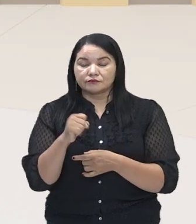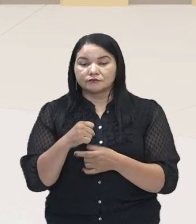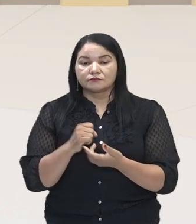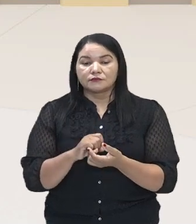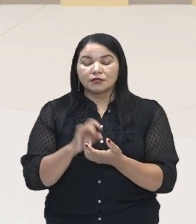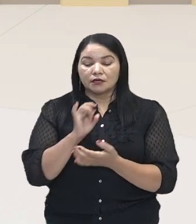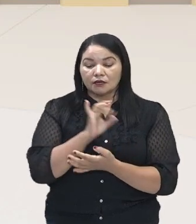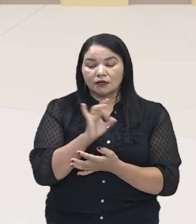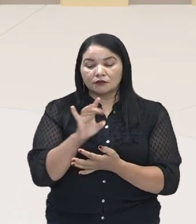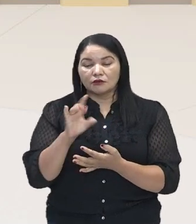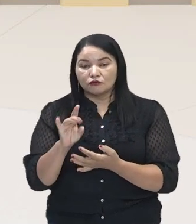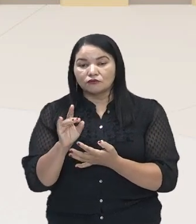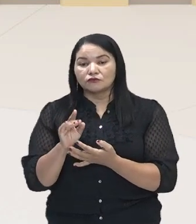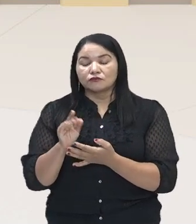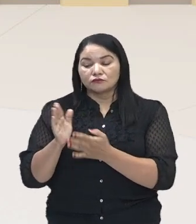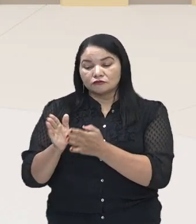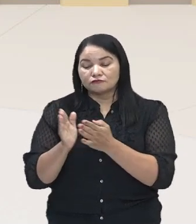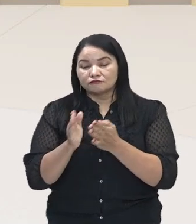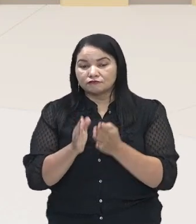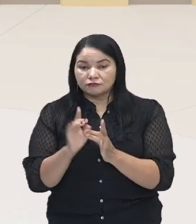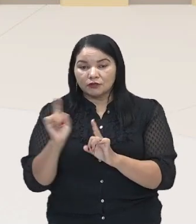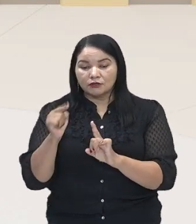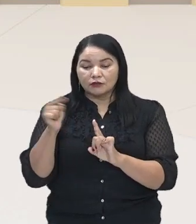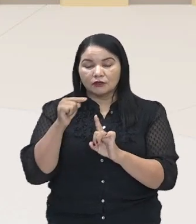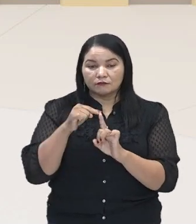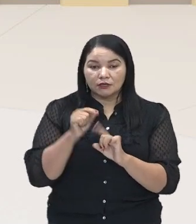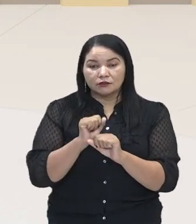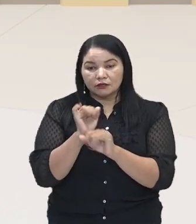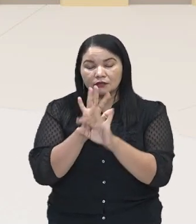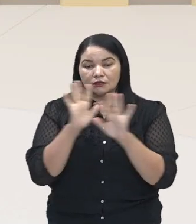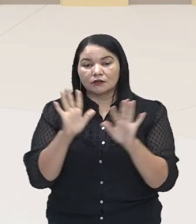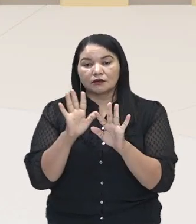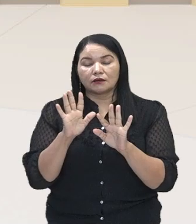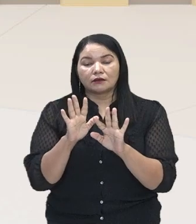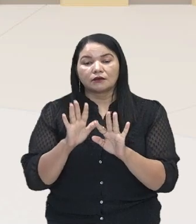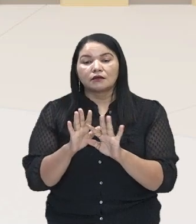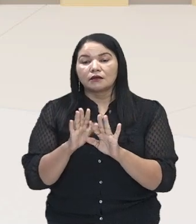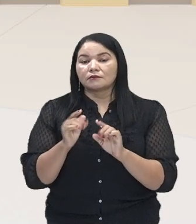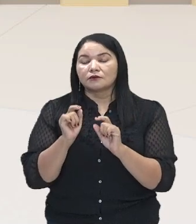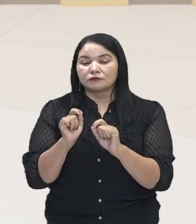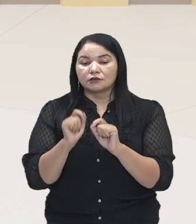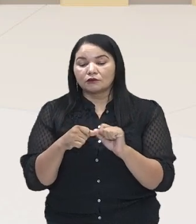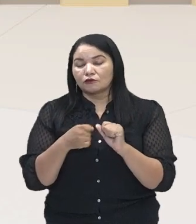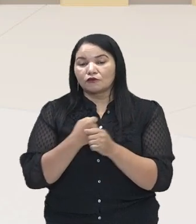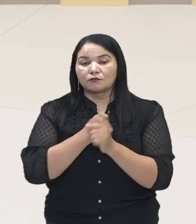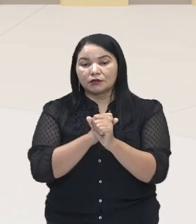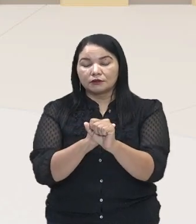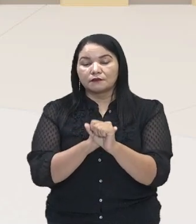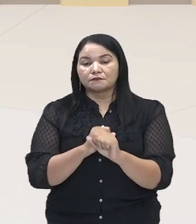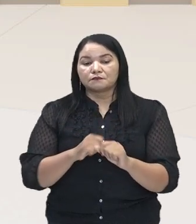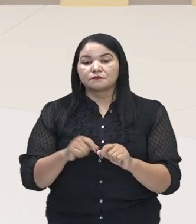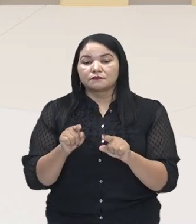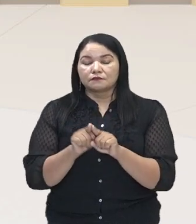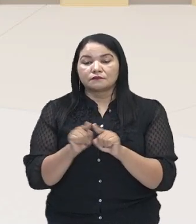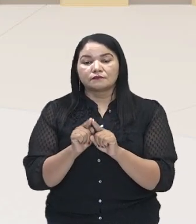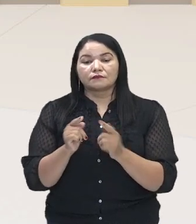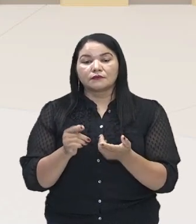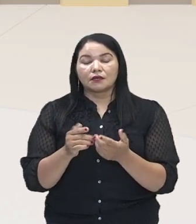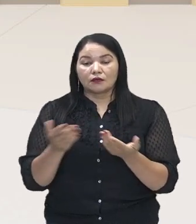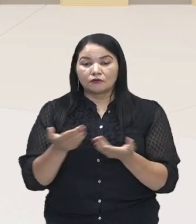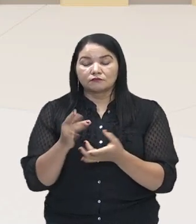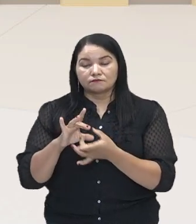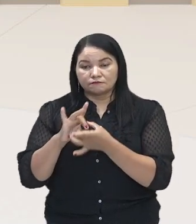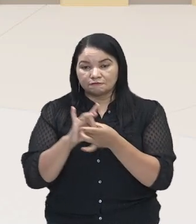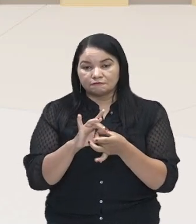objetivo tem uma meta clara ali para estar combatendo, mas elas estão interligadas, como você